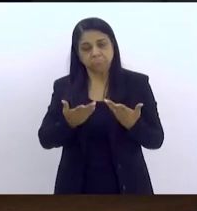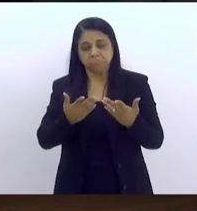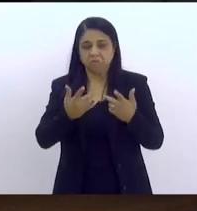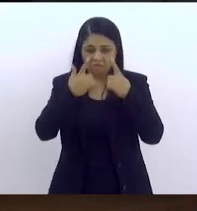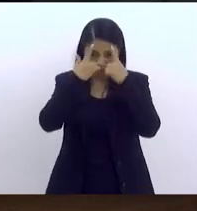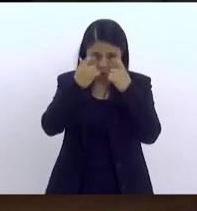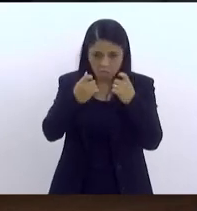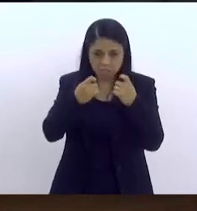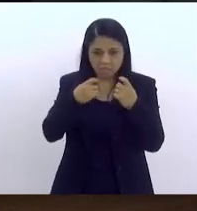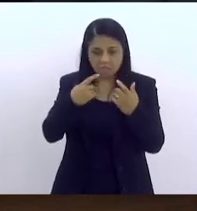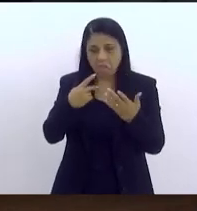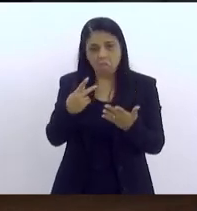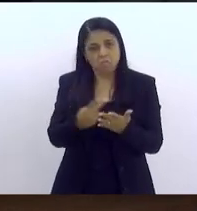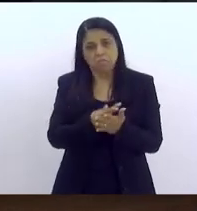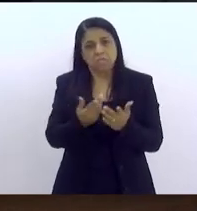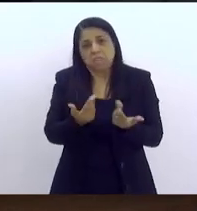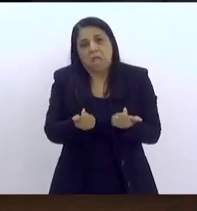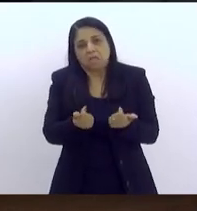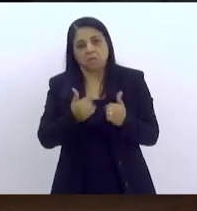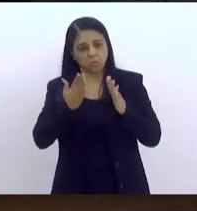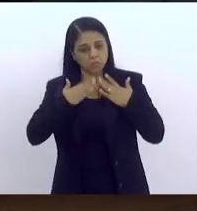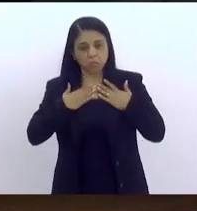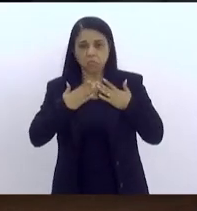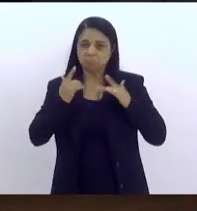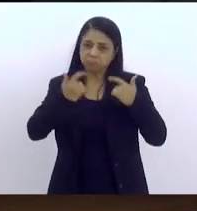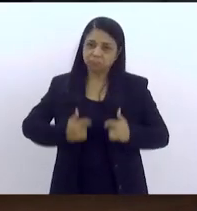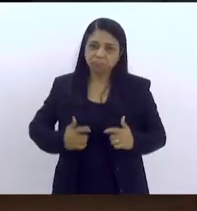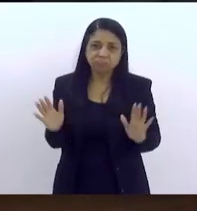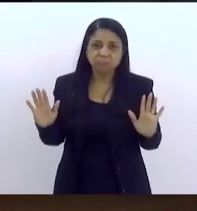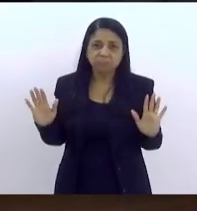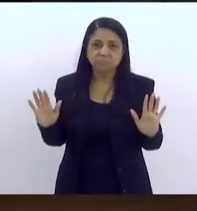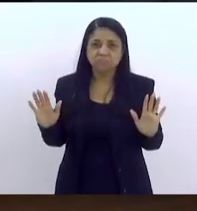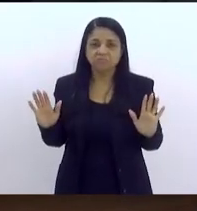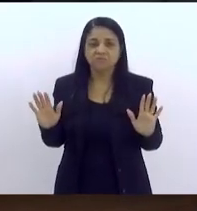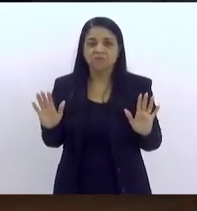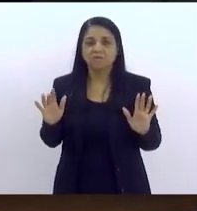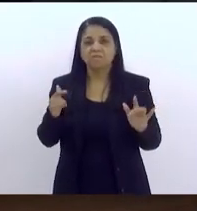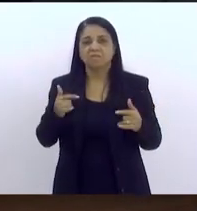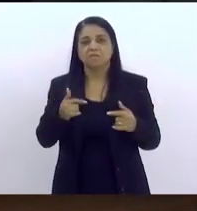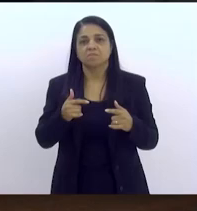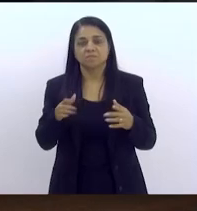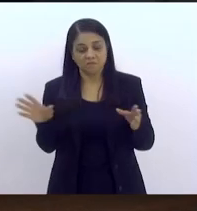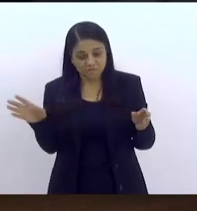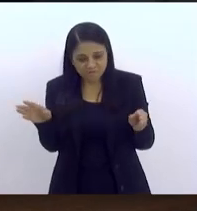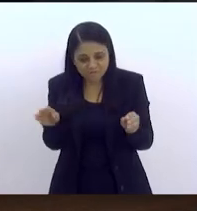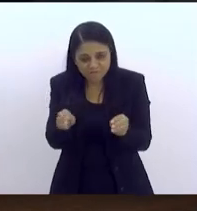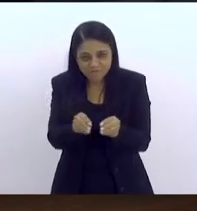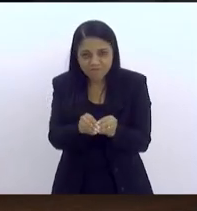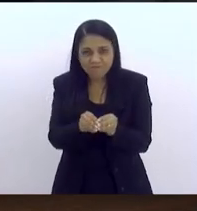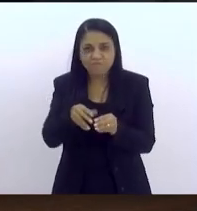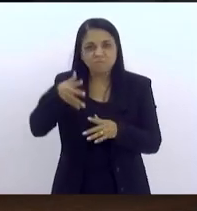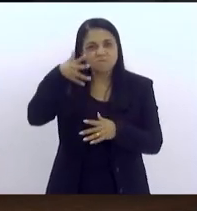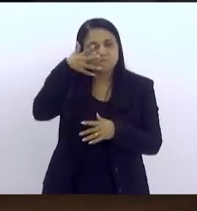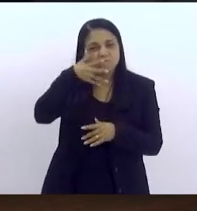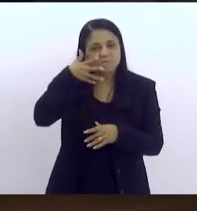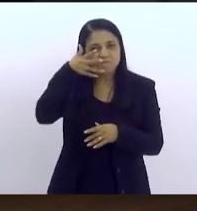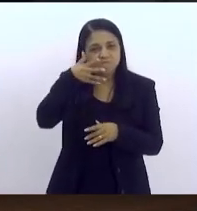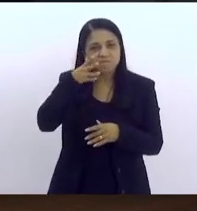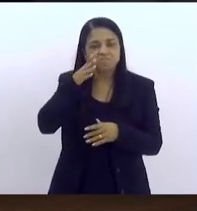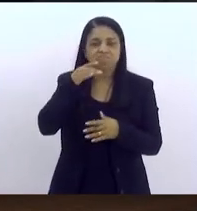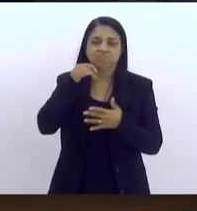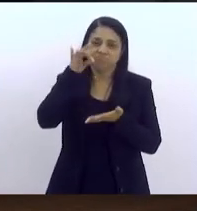vai acontecer nada então para fechar o meu discurso e para